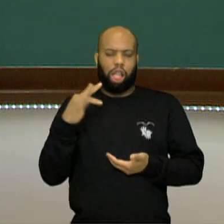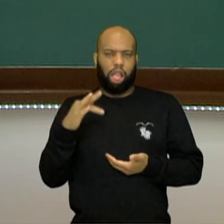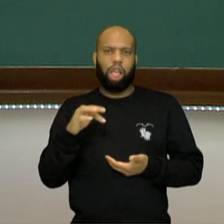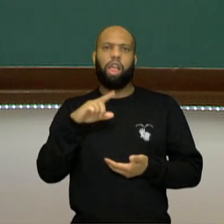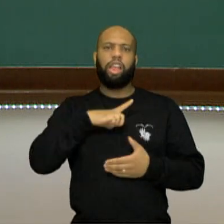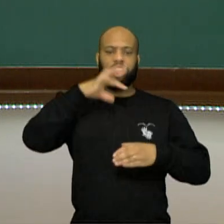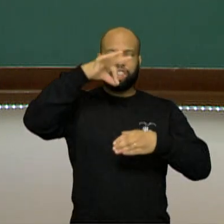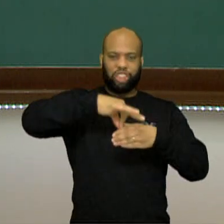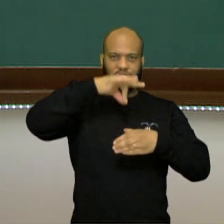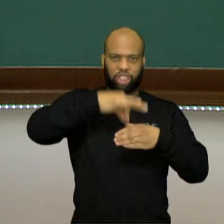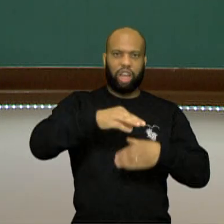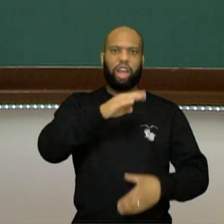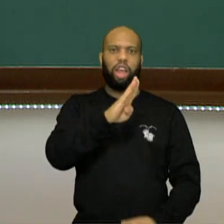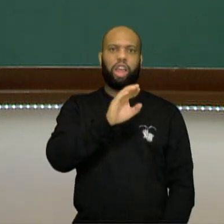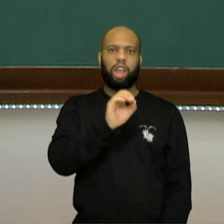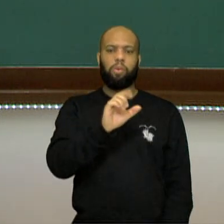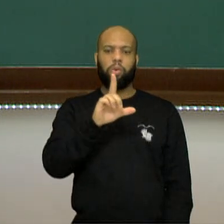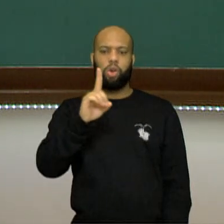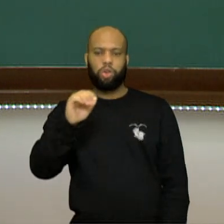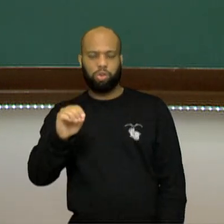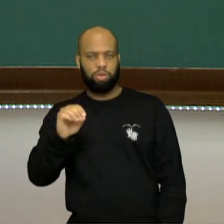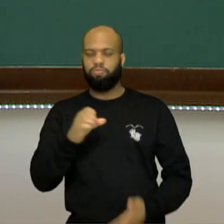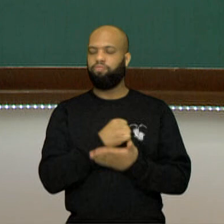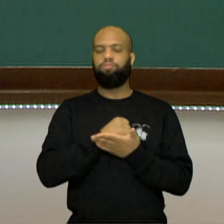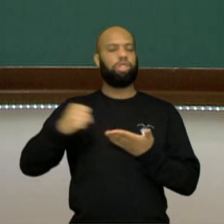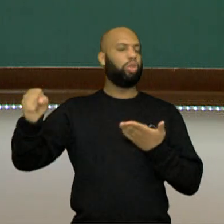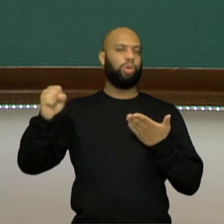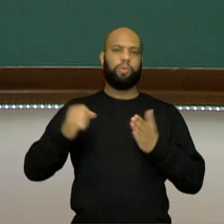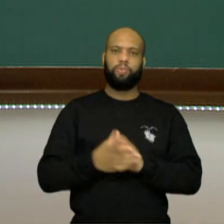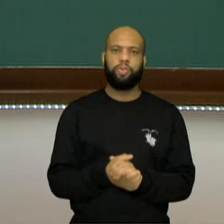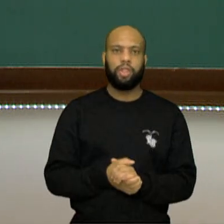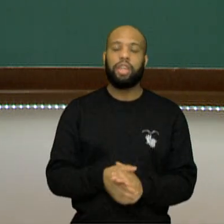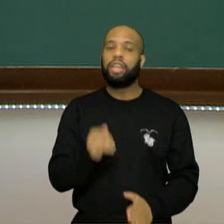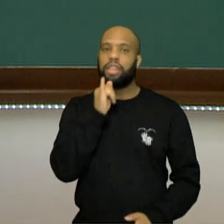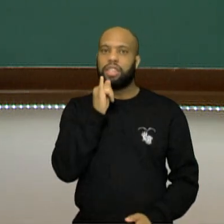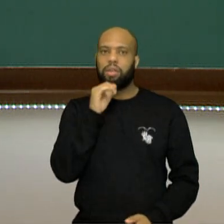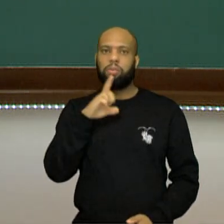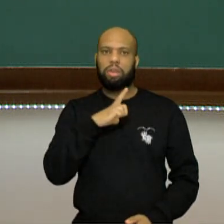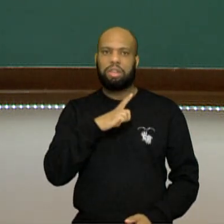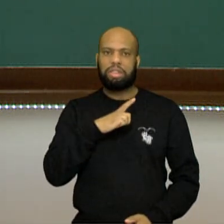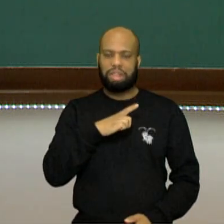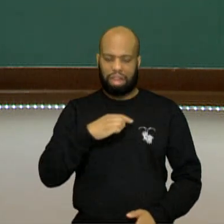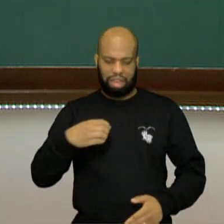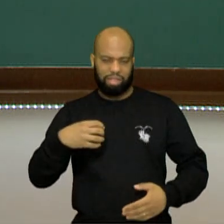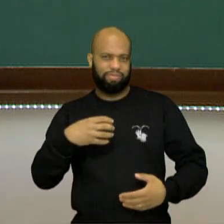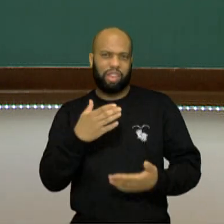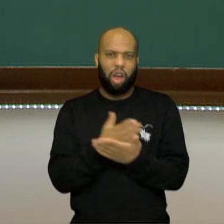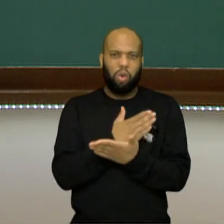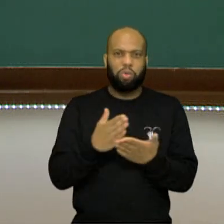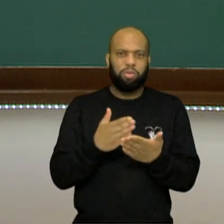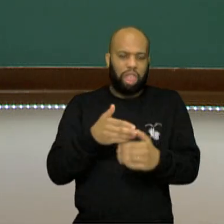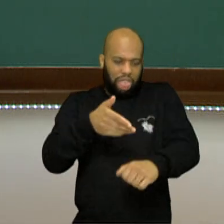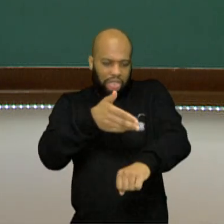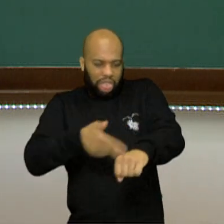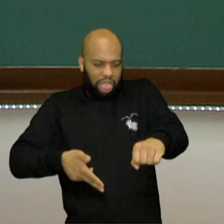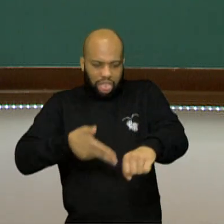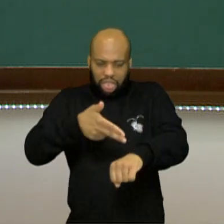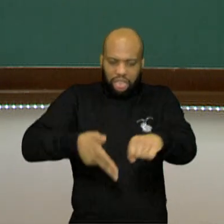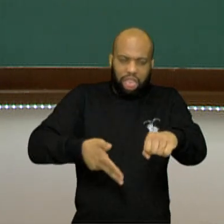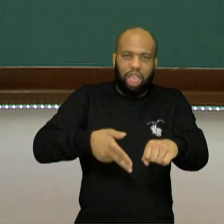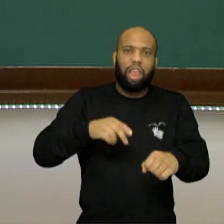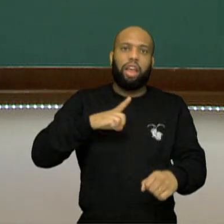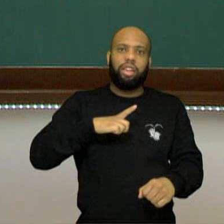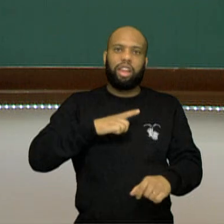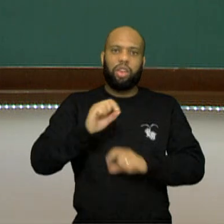de boldo que passa. Ou acho o menino lá machucou inteiro, está cheio de ferimento no corpo. Passa babosa que ajuda a